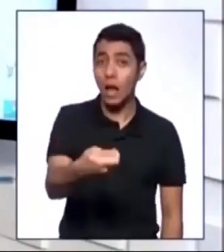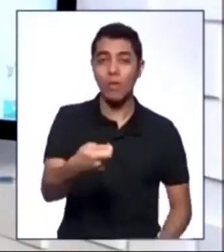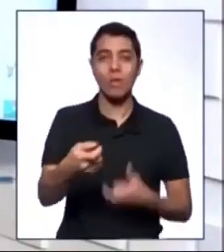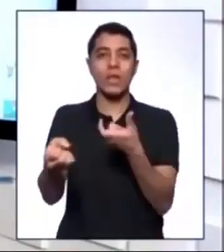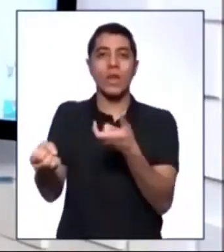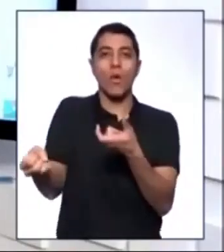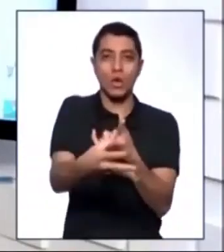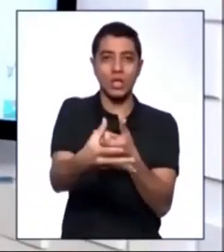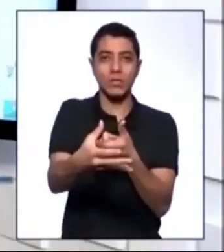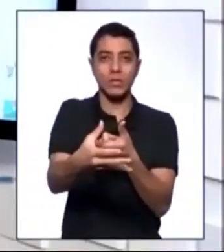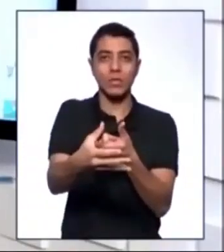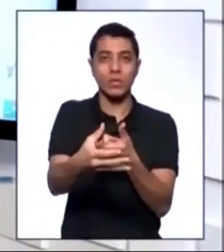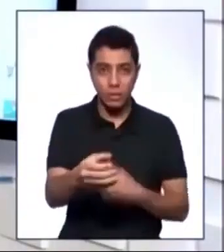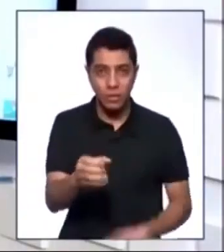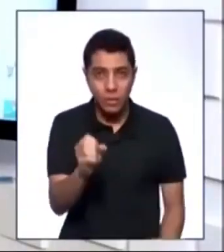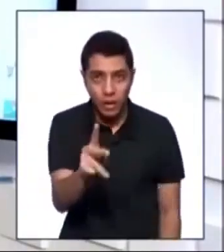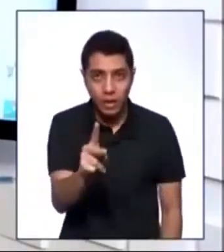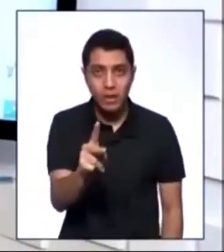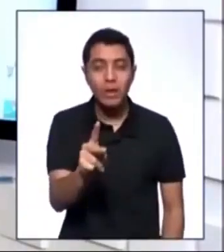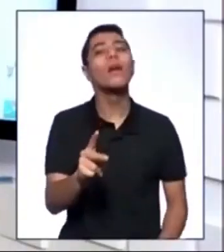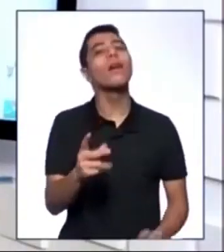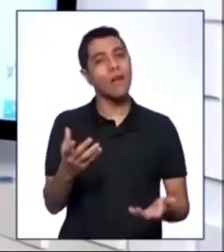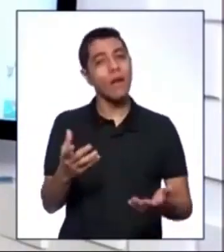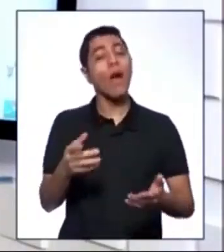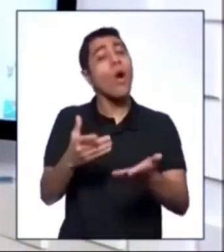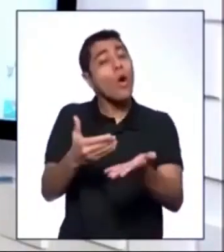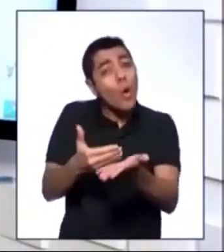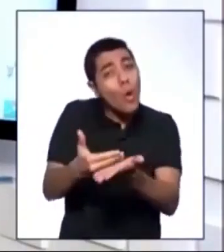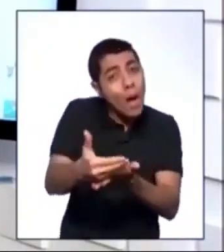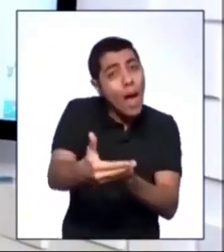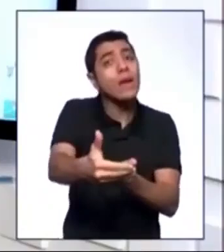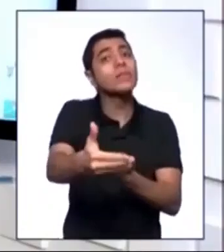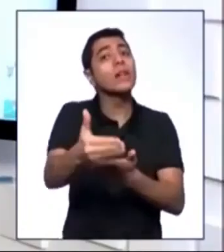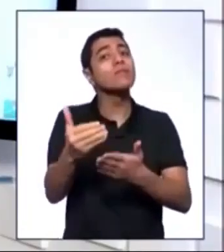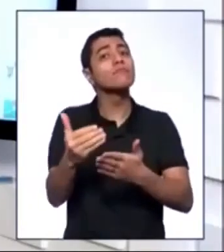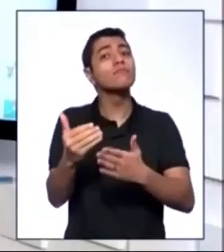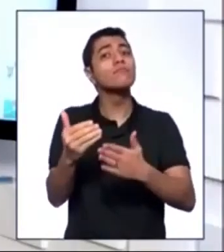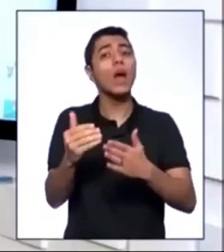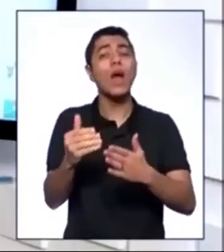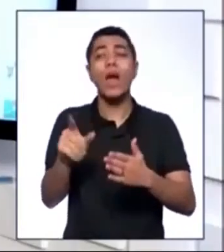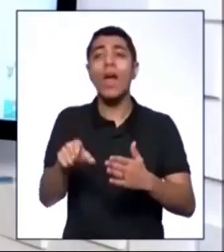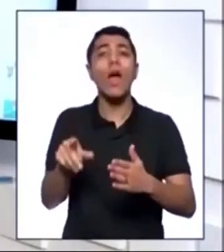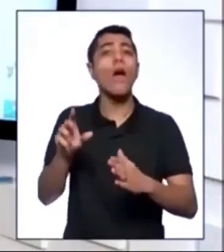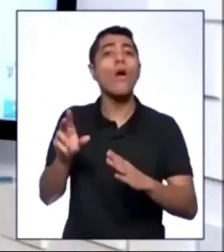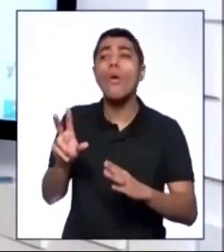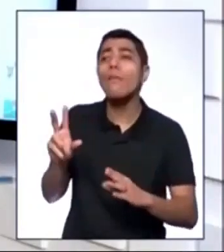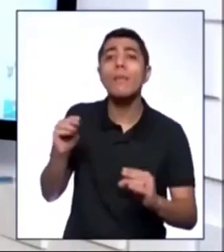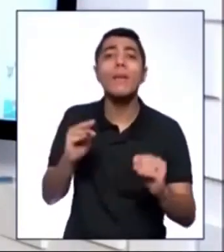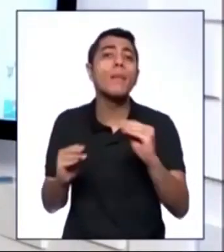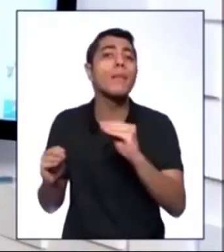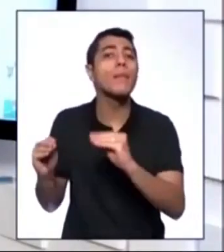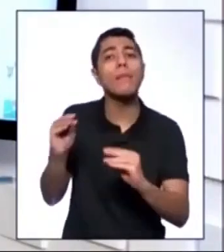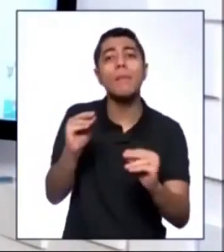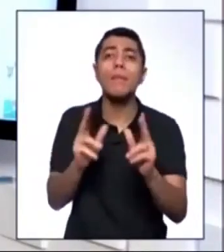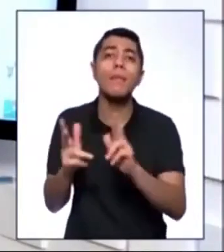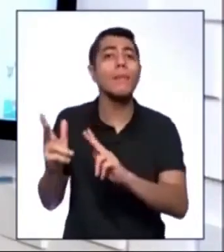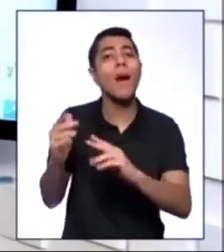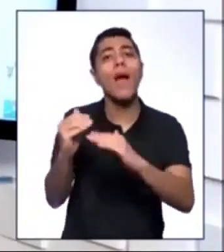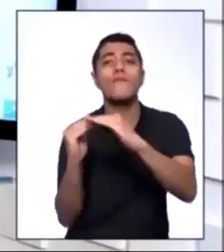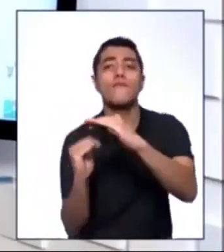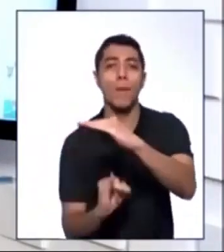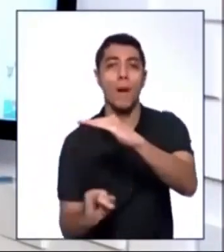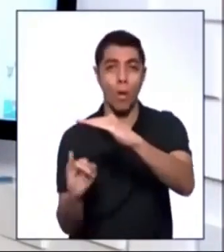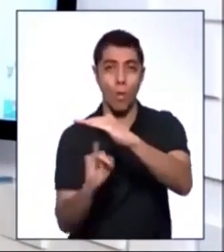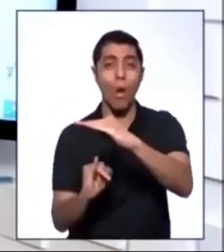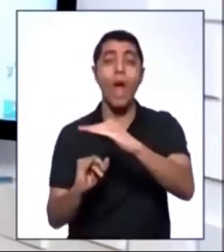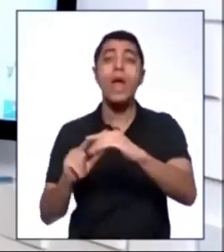até ascender à formalidade. Mas é importante que você entenda que elas são criadas na oralidade e depois elas passam para o formalismo. É aqui,